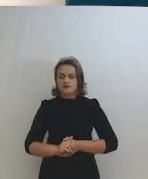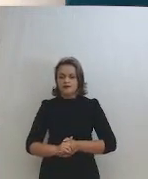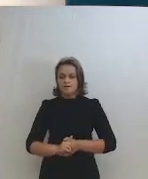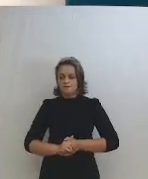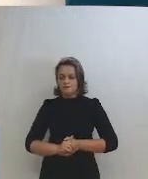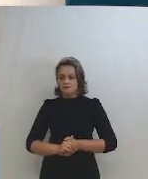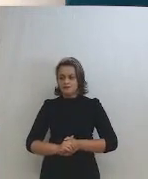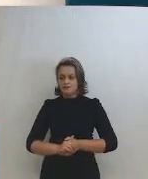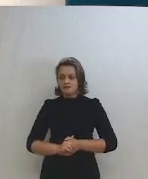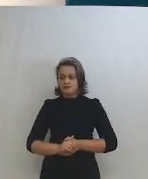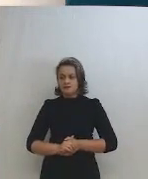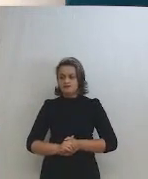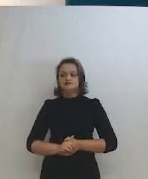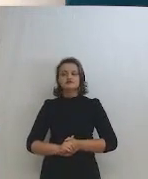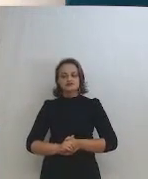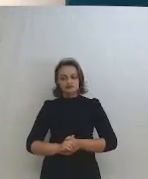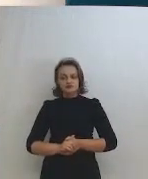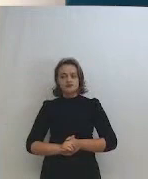Obrigado, doutor Luiz. Eu passo ao voto.